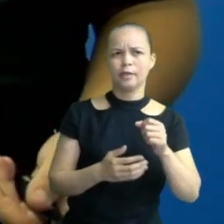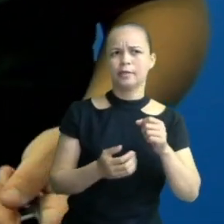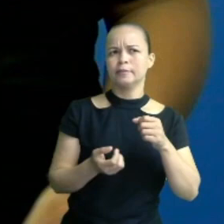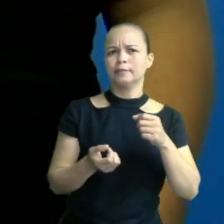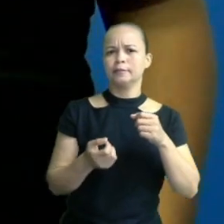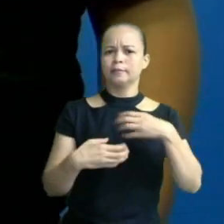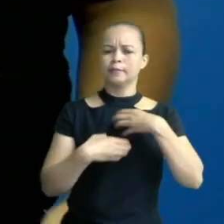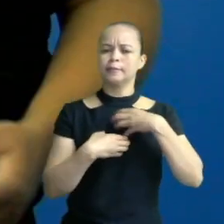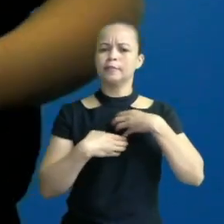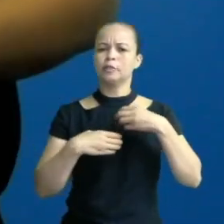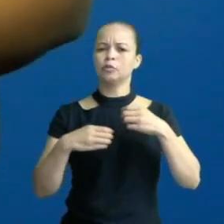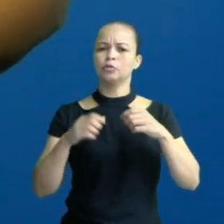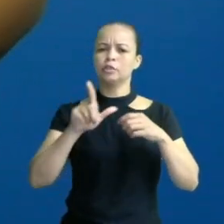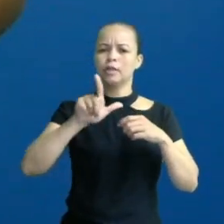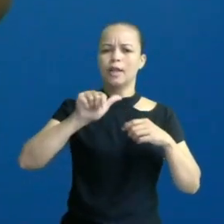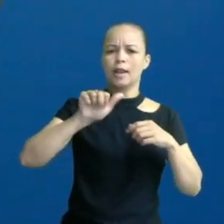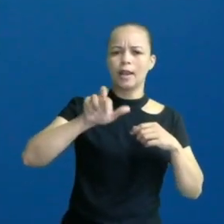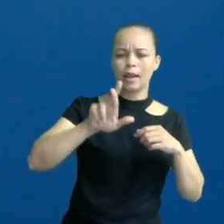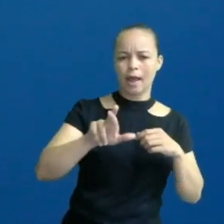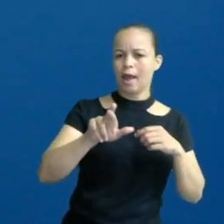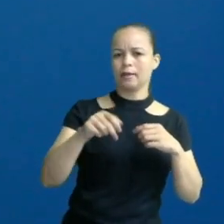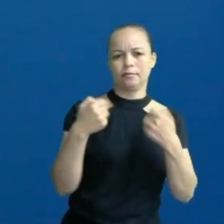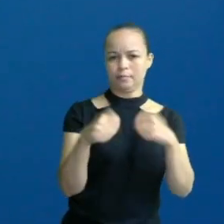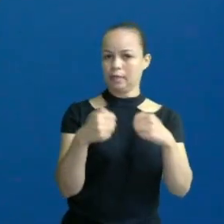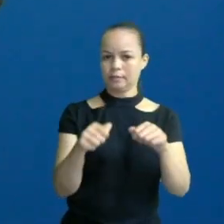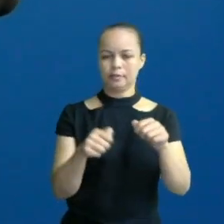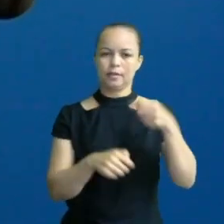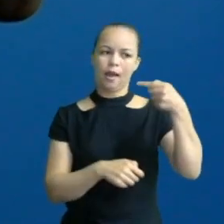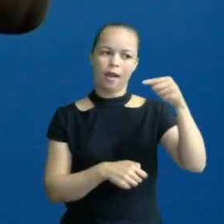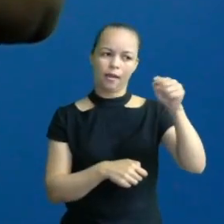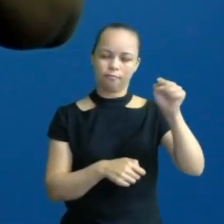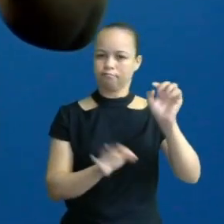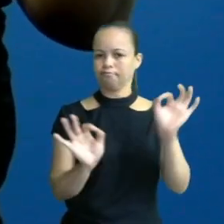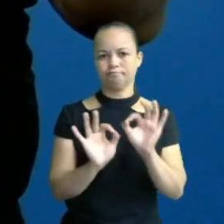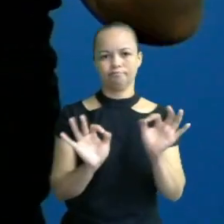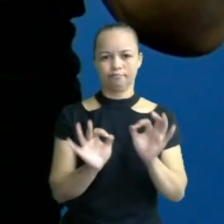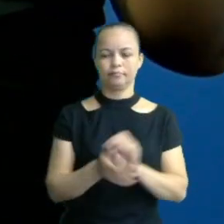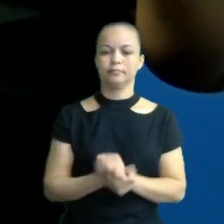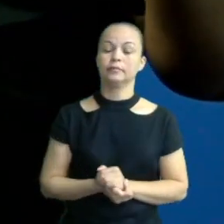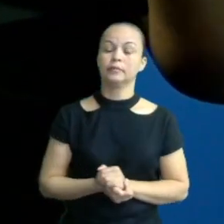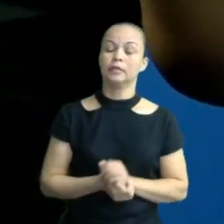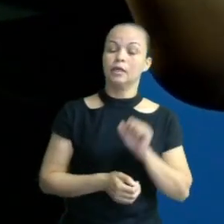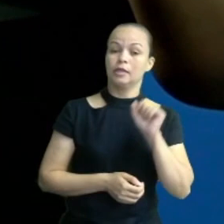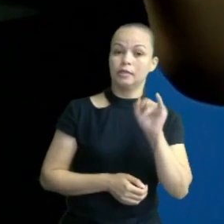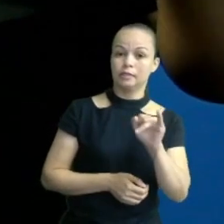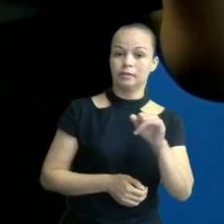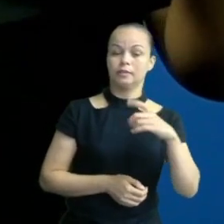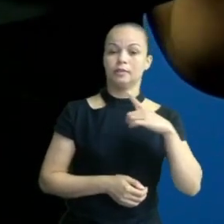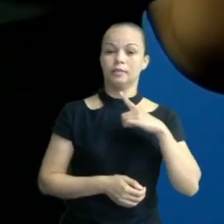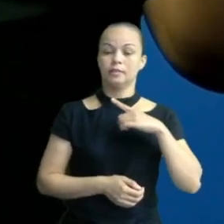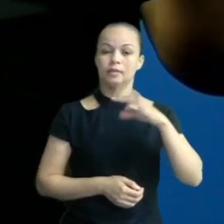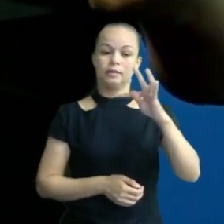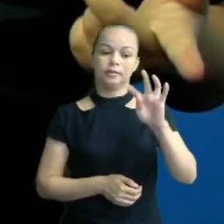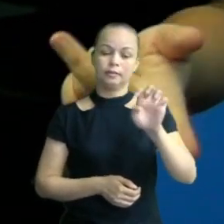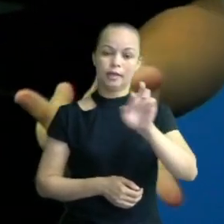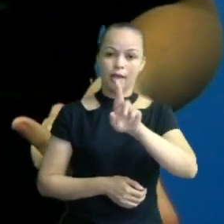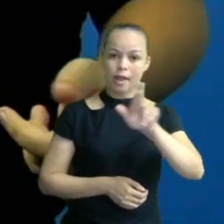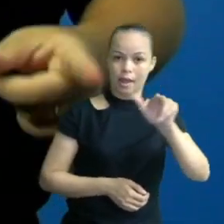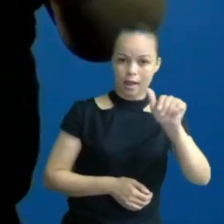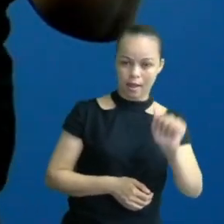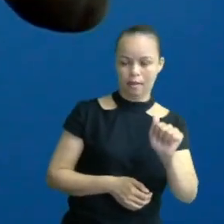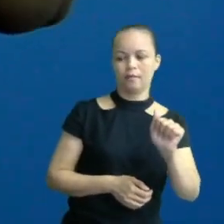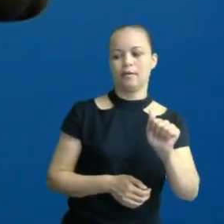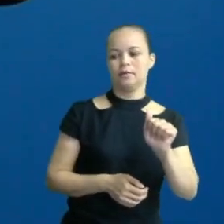sentido de lá, não se utiliza crase, tá bom? E se terra estiver em sentido oposto a